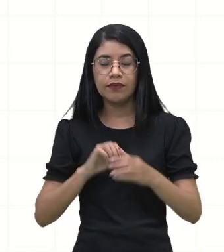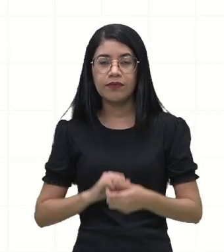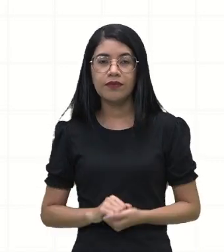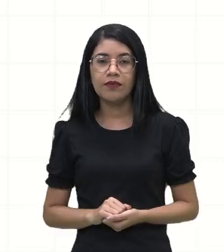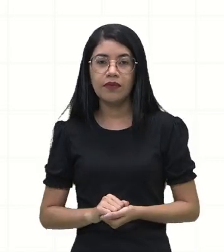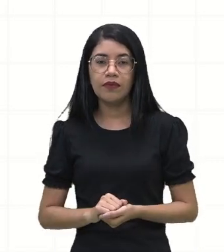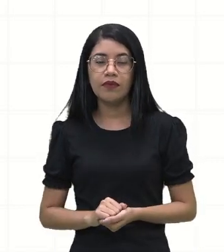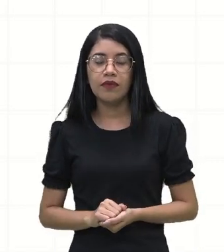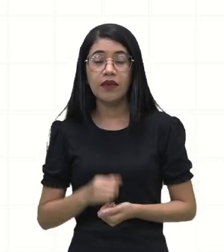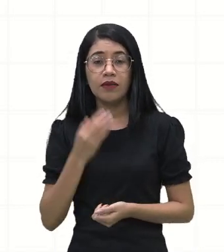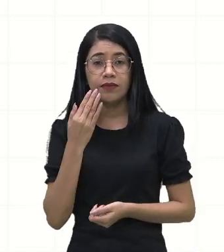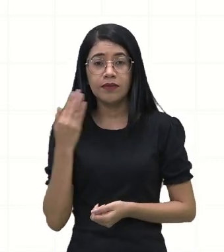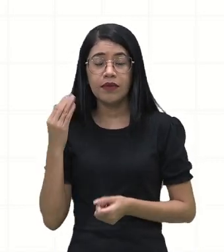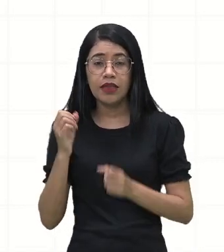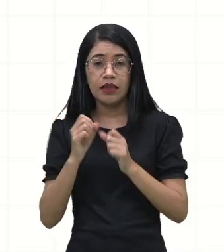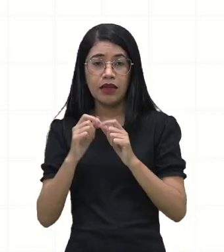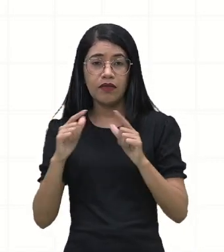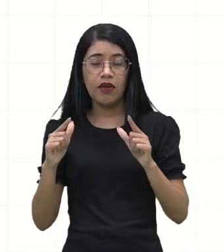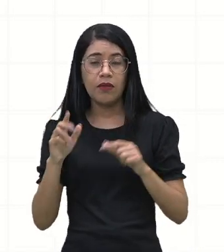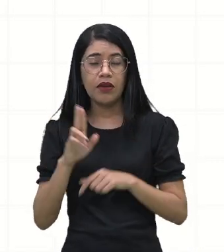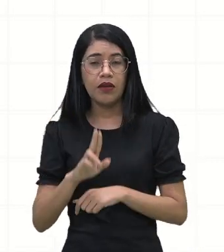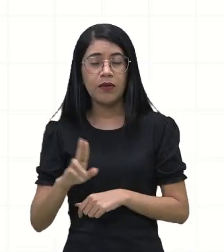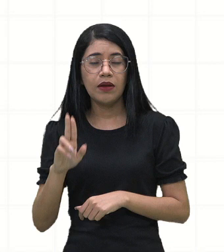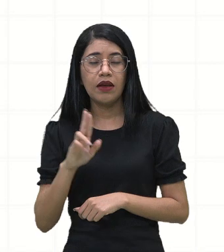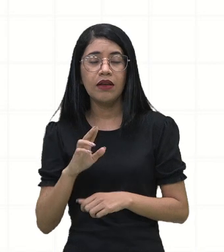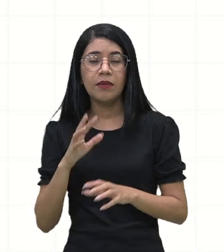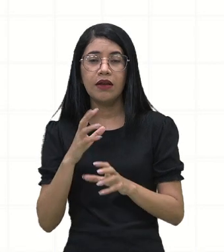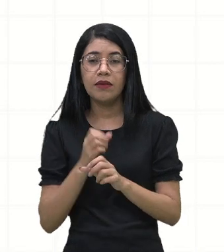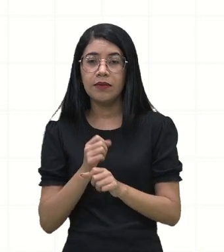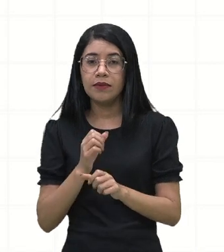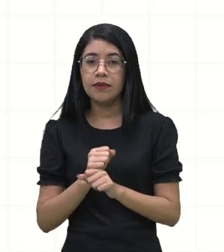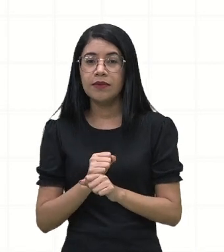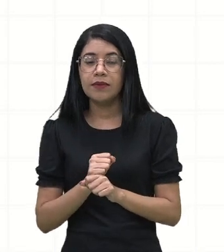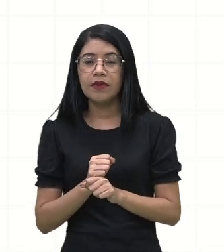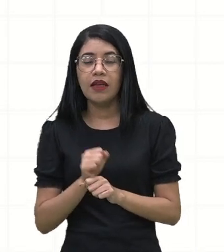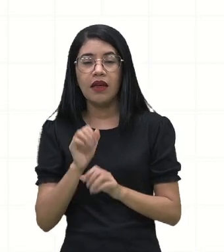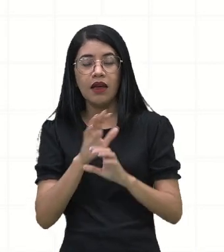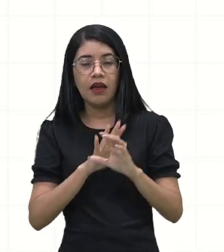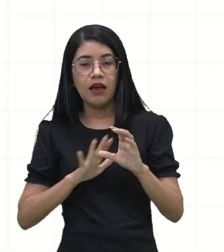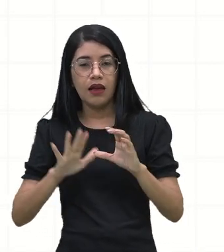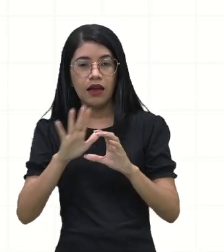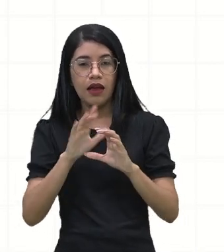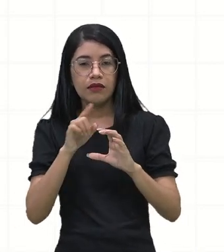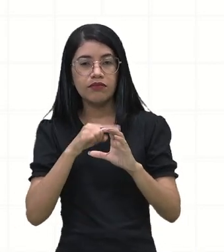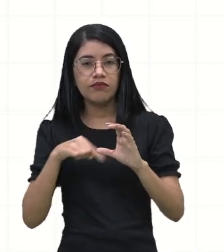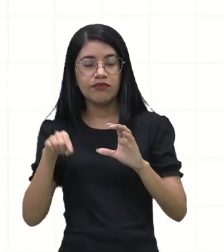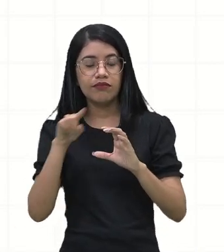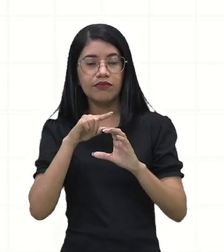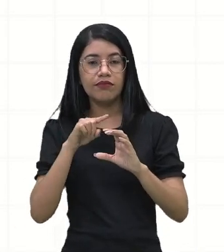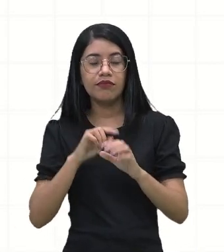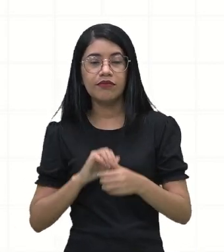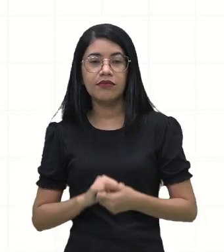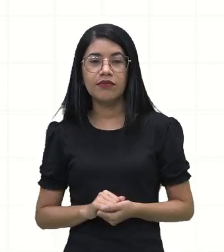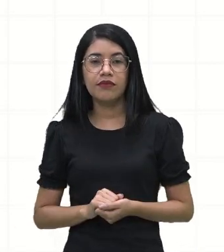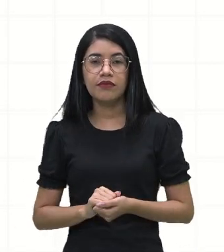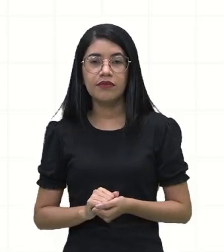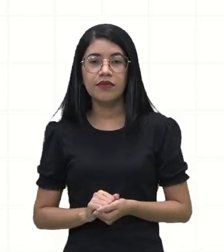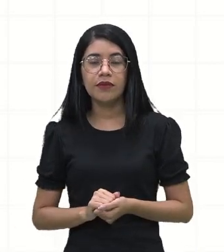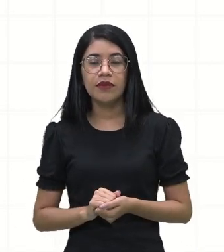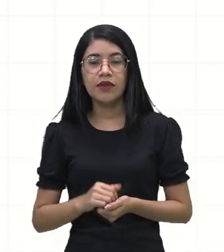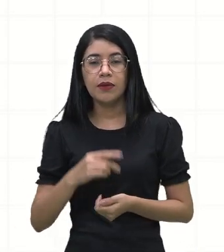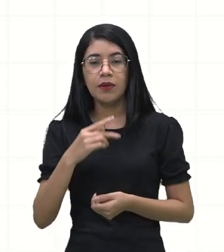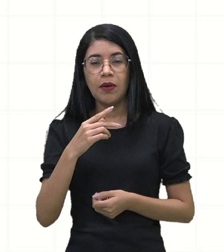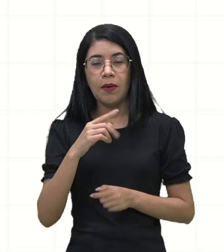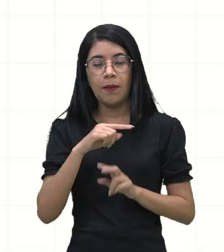Então, essa aqui que é a fórmula, né, que expressa aqui a área de uma região circular, tá? Π vezes